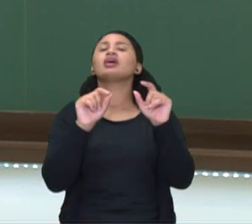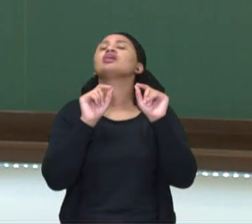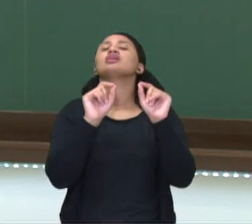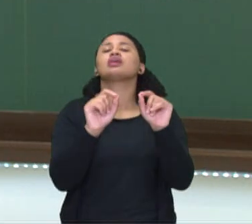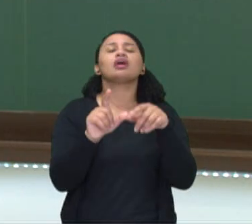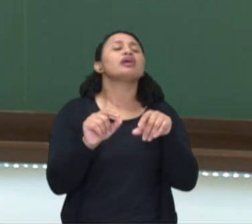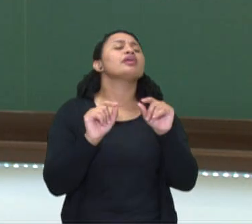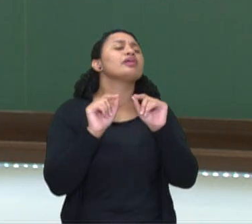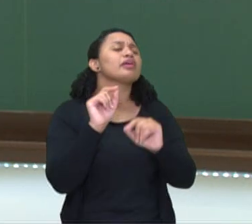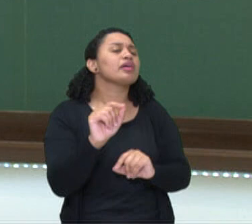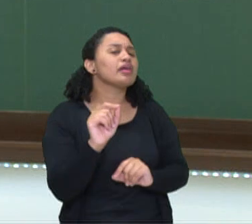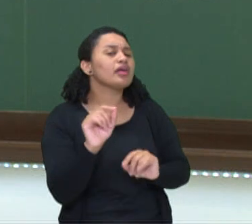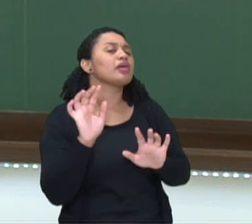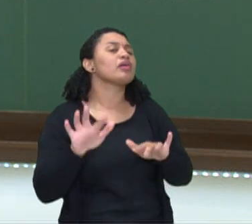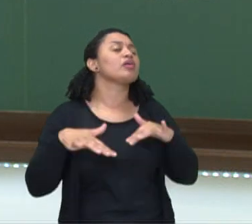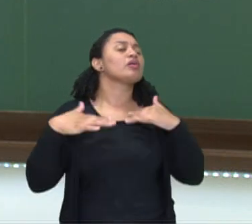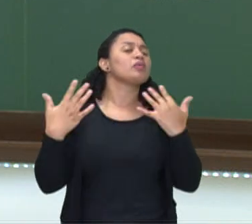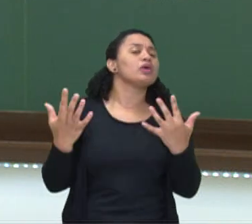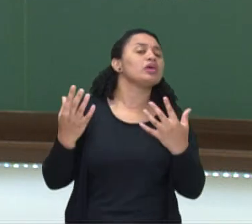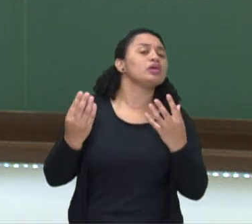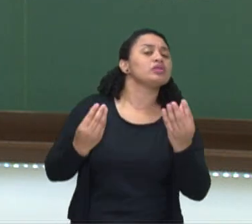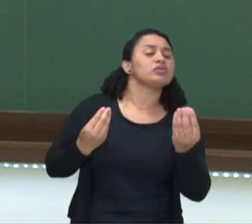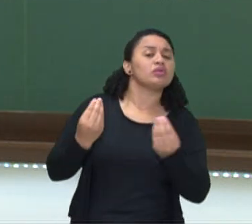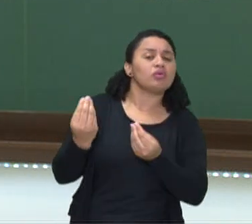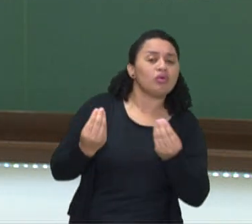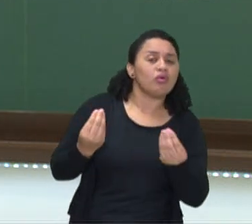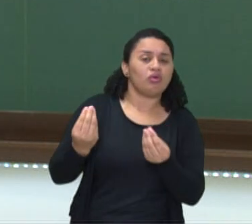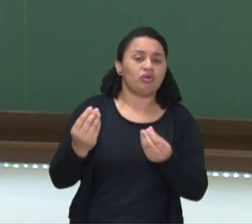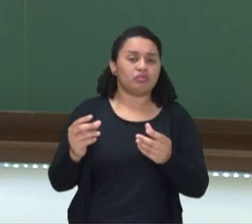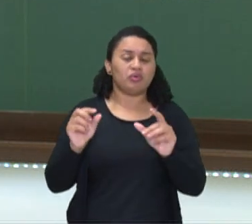como e porquê encontramos nos primeiros parágrafos.